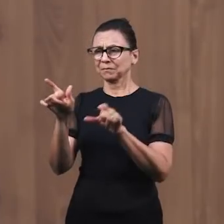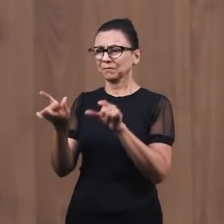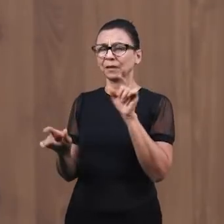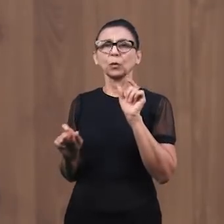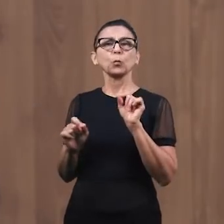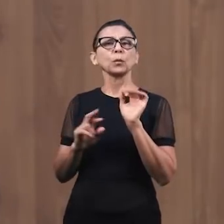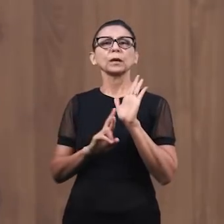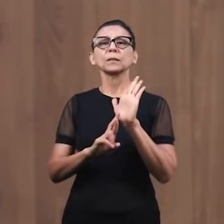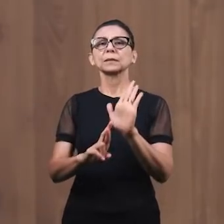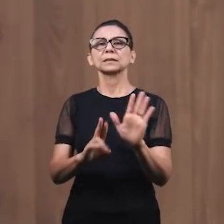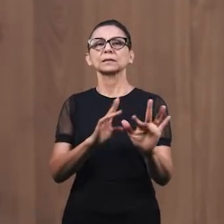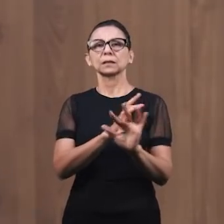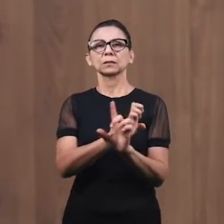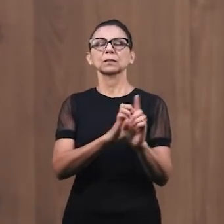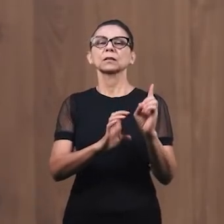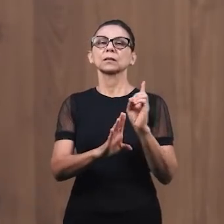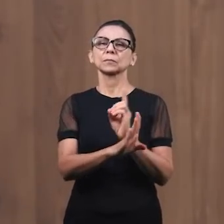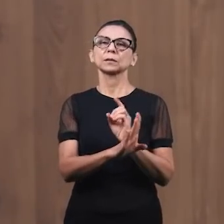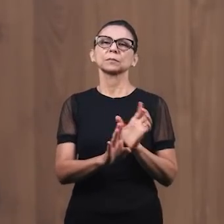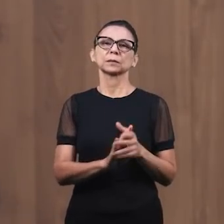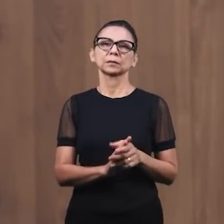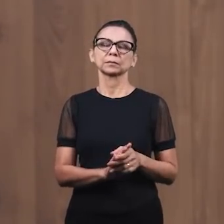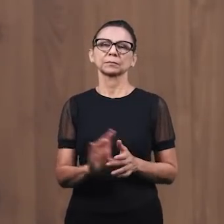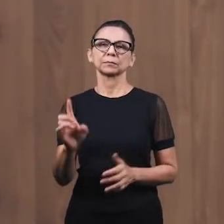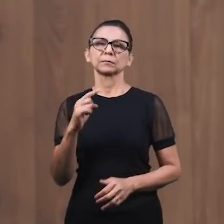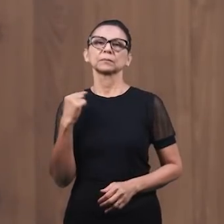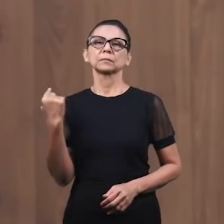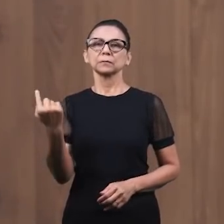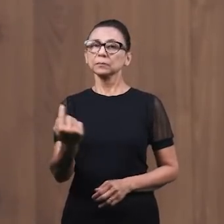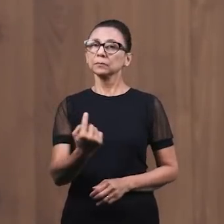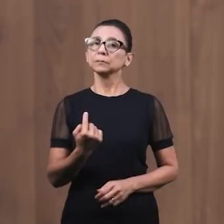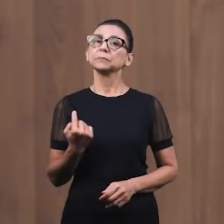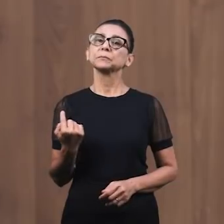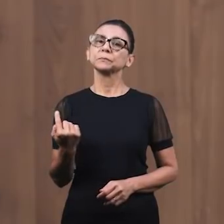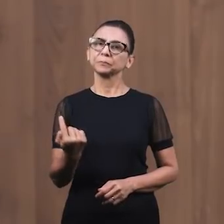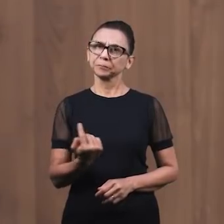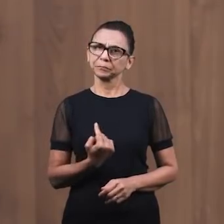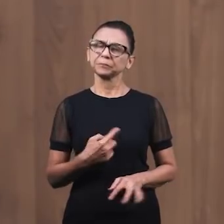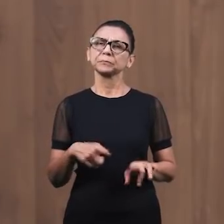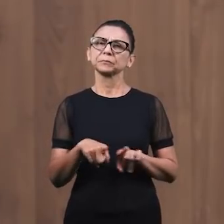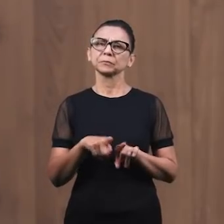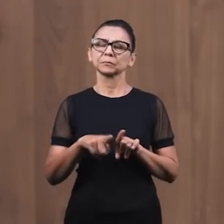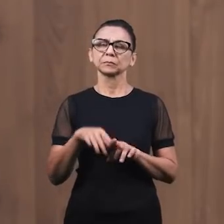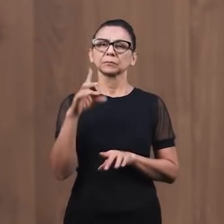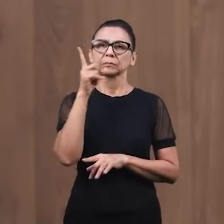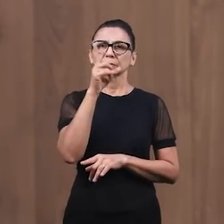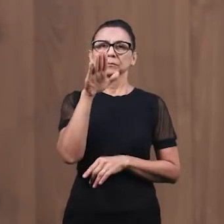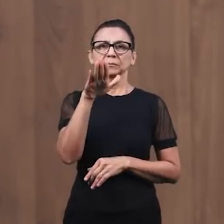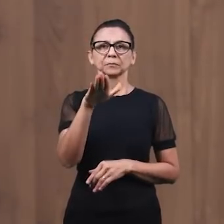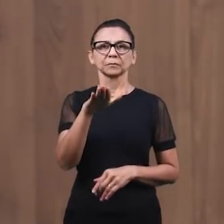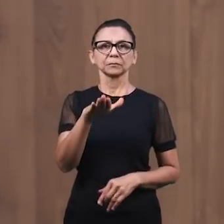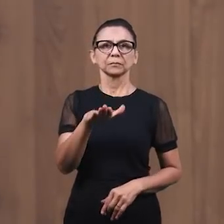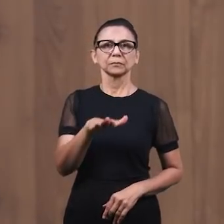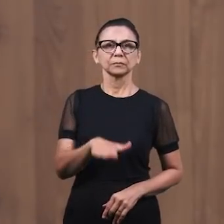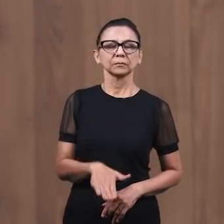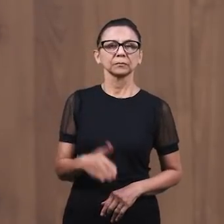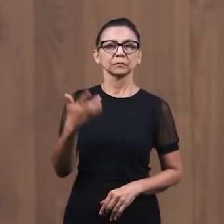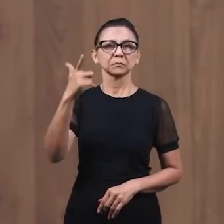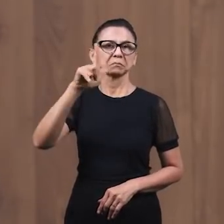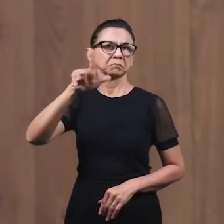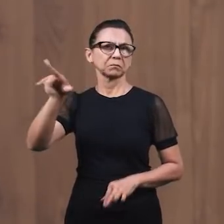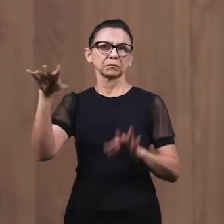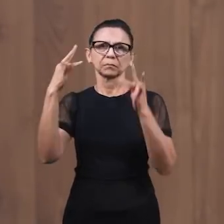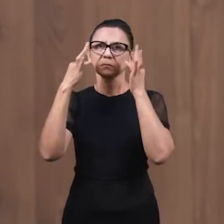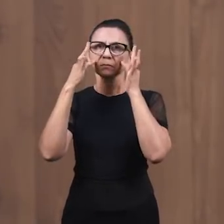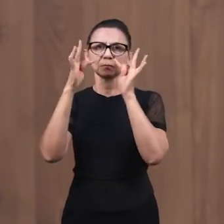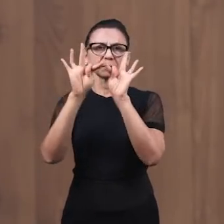testemunho o que representa a Escola Bíblica Dominical para nós. E nós temos também, aos domingos à tarde,